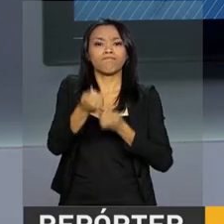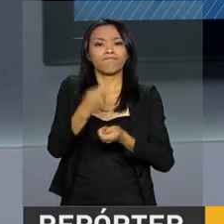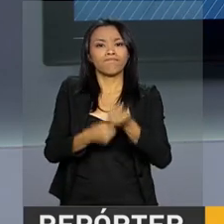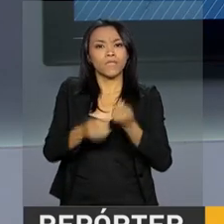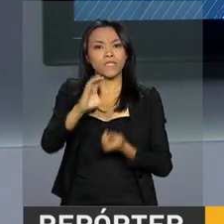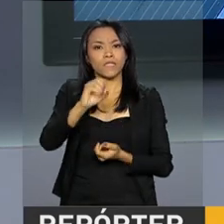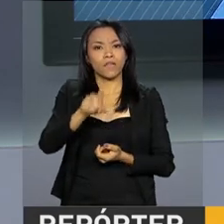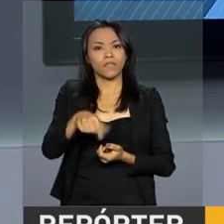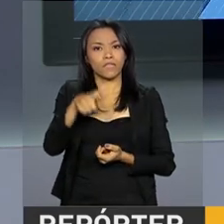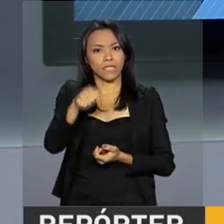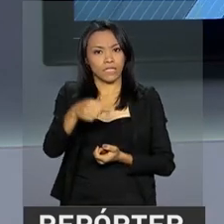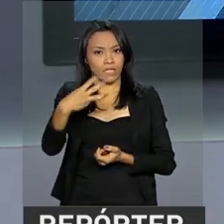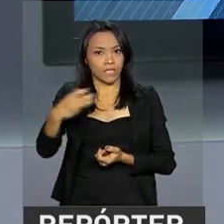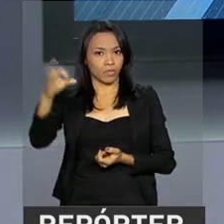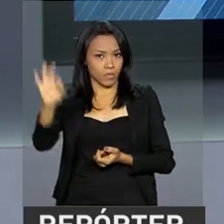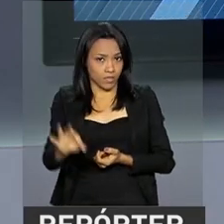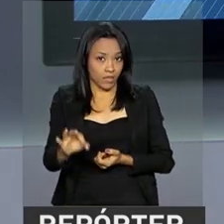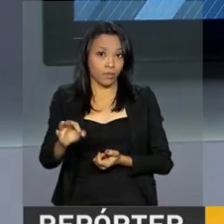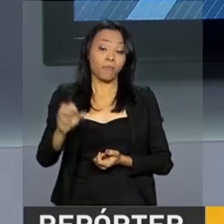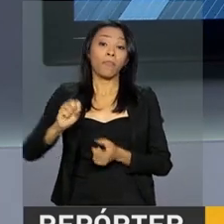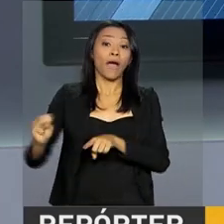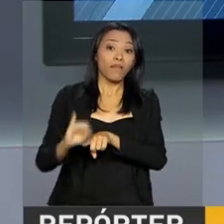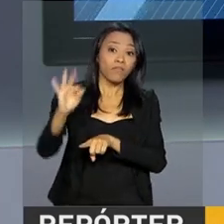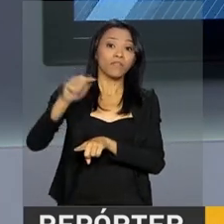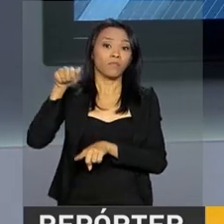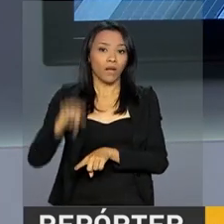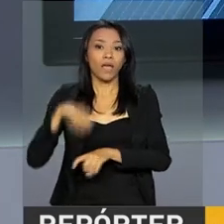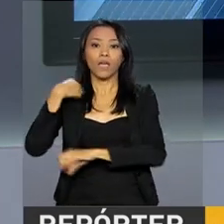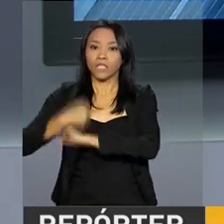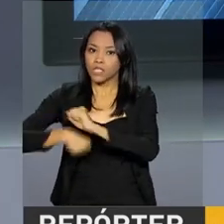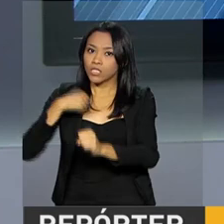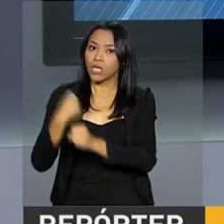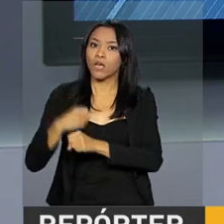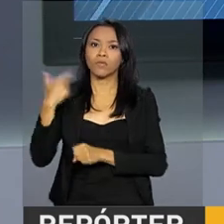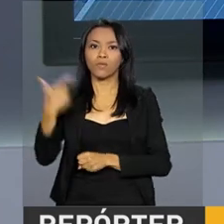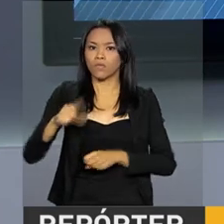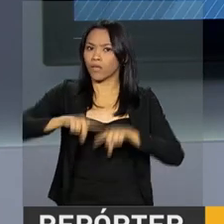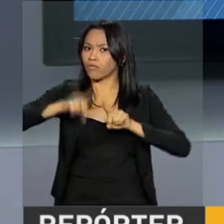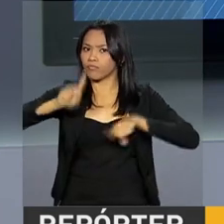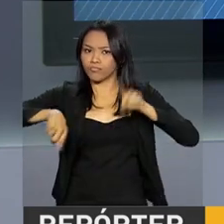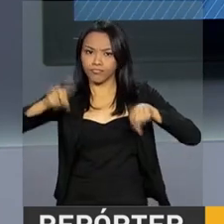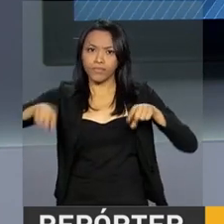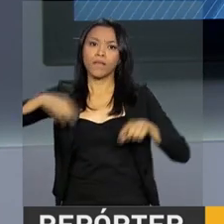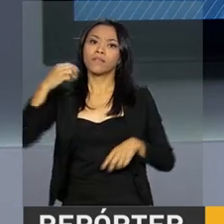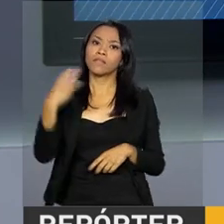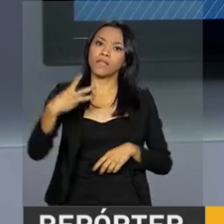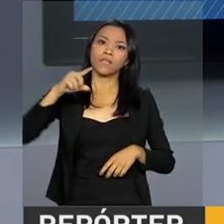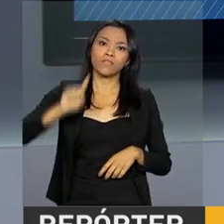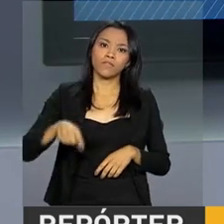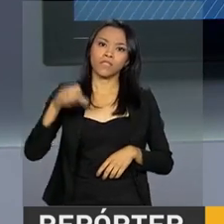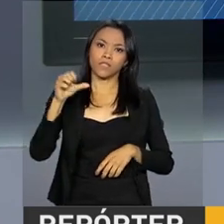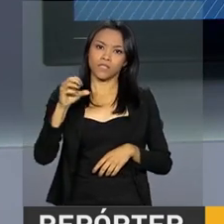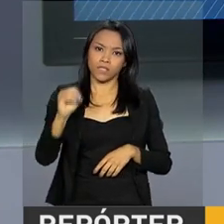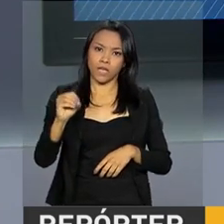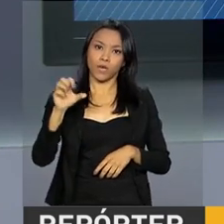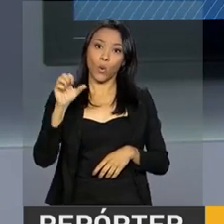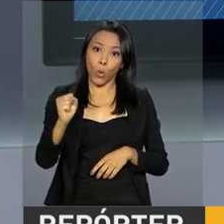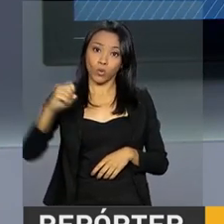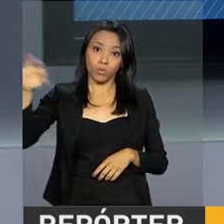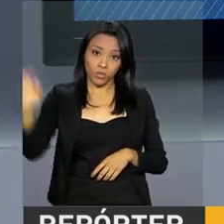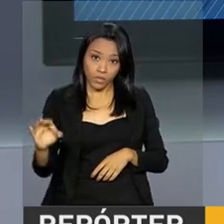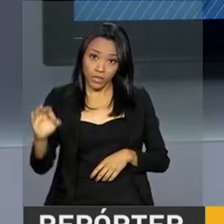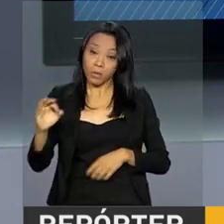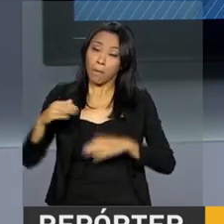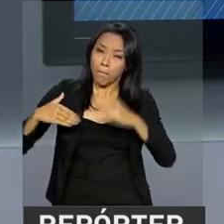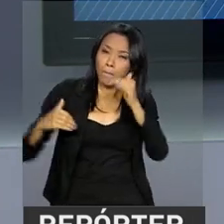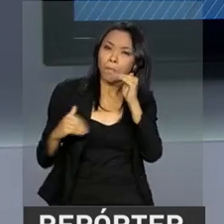por cento a expectativa de inflação para este ano também não teve alteração está em 3,08 por cento próximo do piso